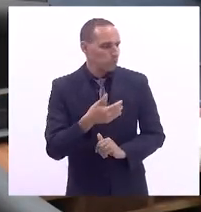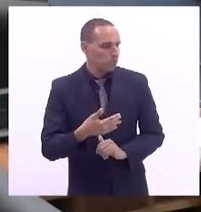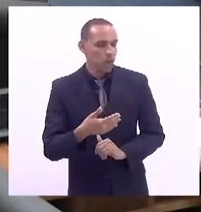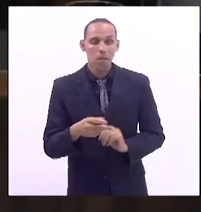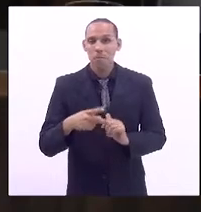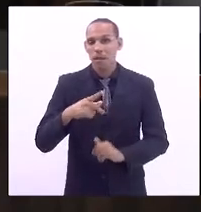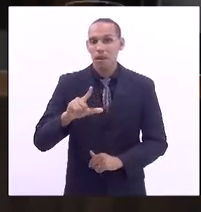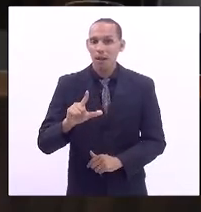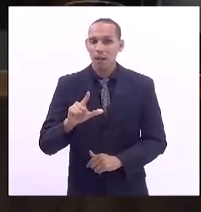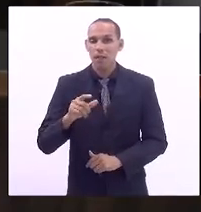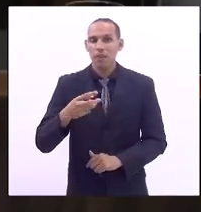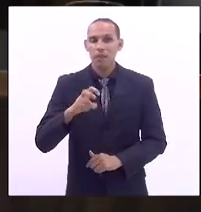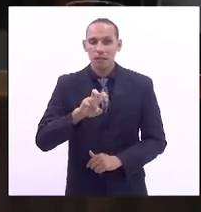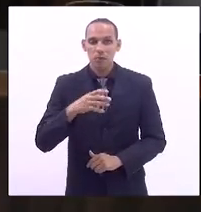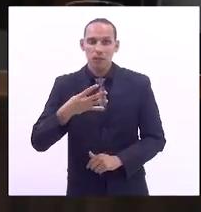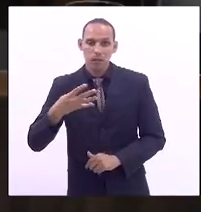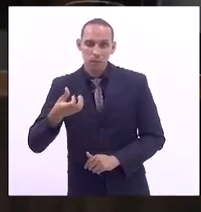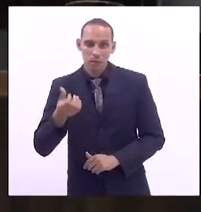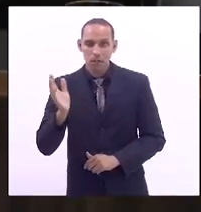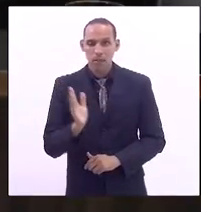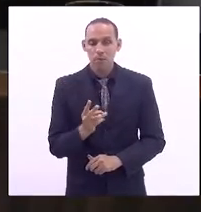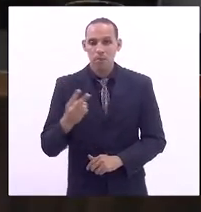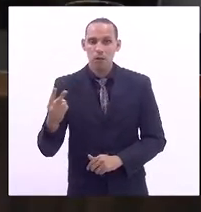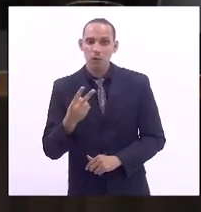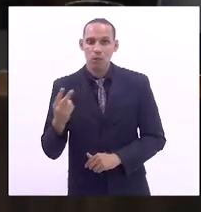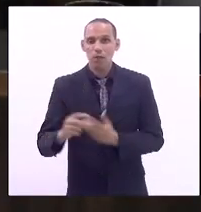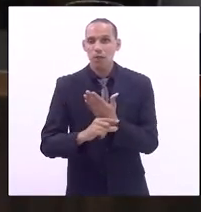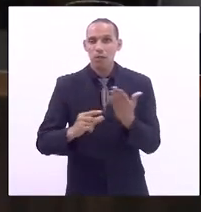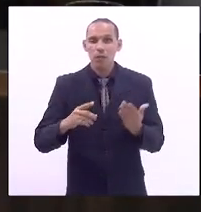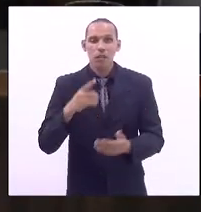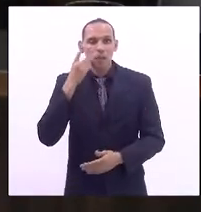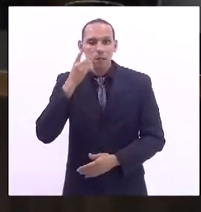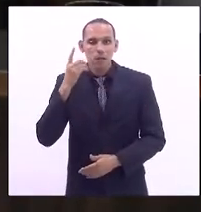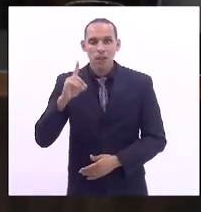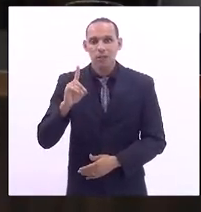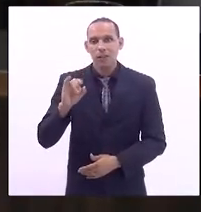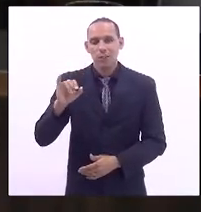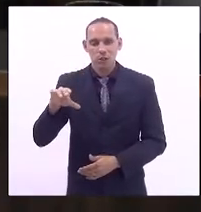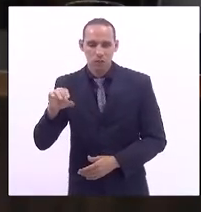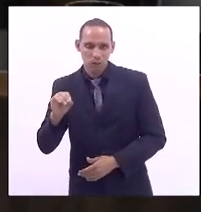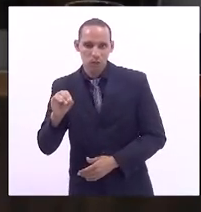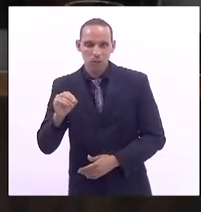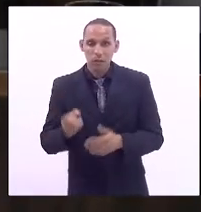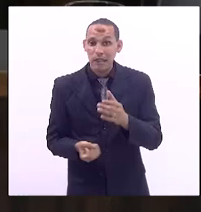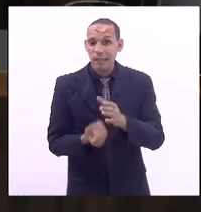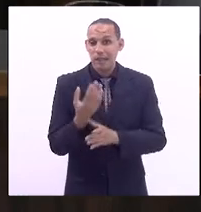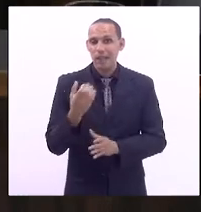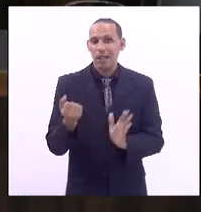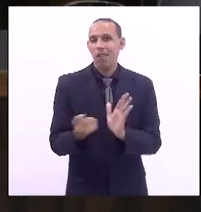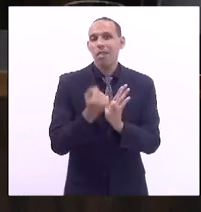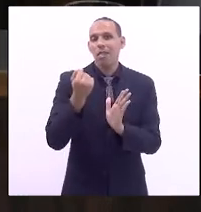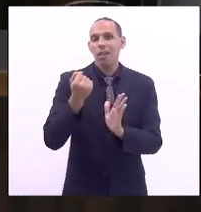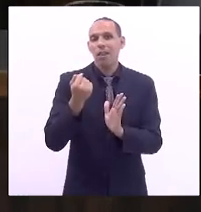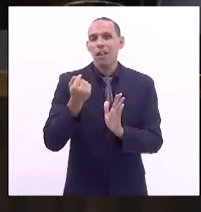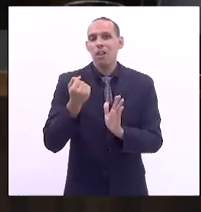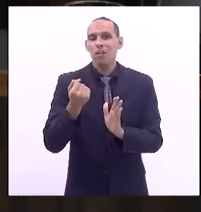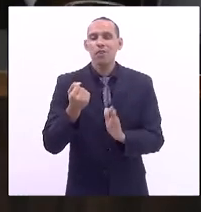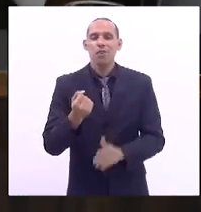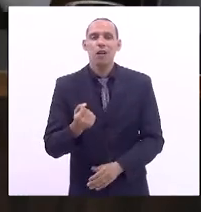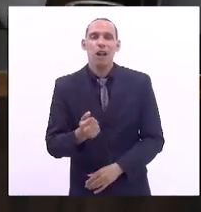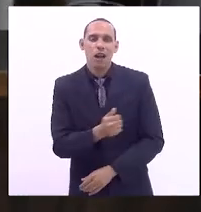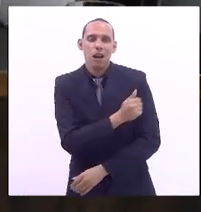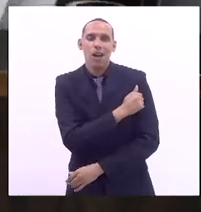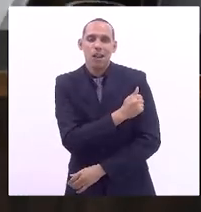o projeto de lei 5446 de 22 de autoria do deputado Marcelo Dino dispõe sobre a criação do selo estudantes